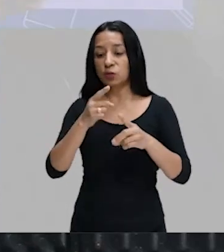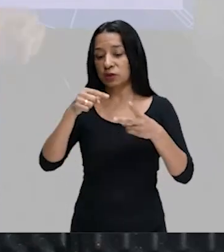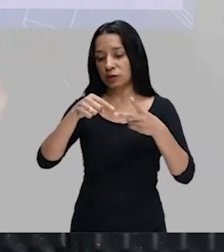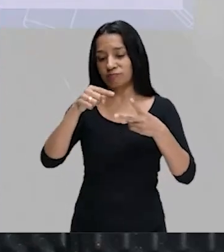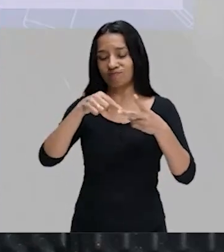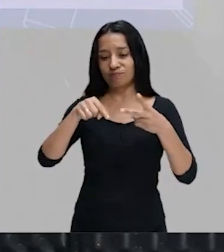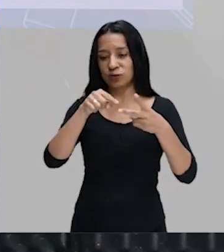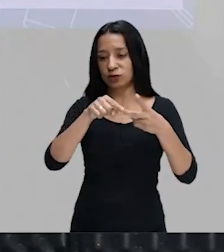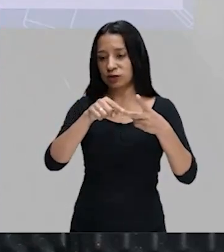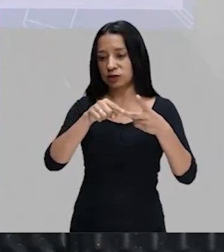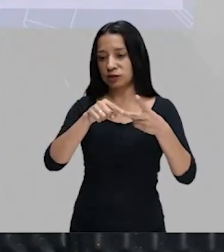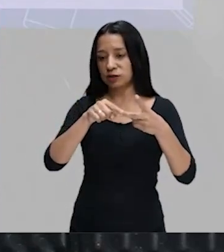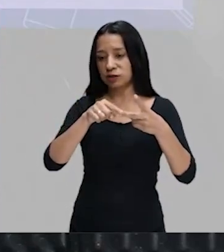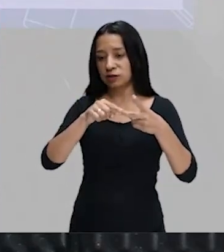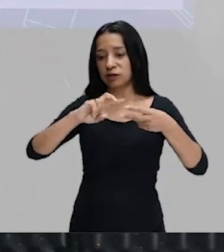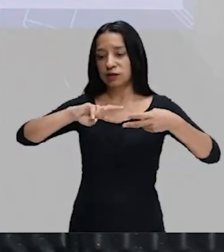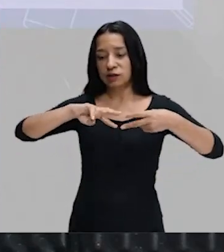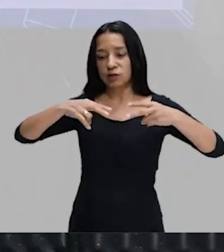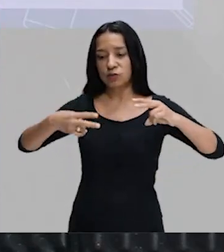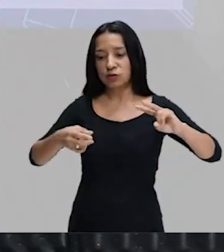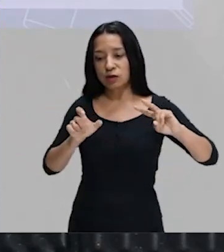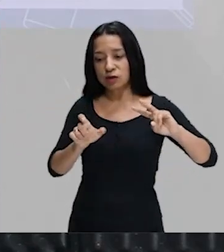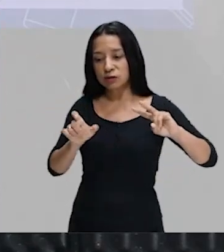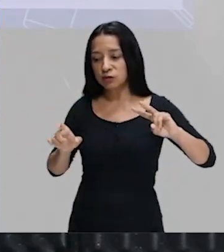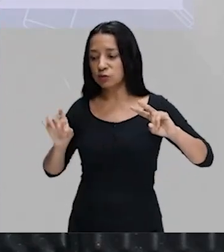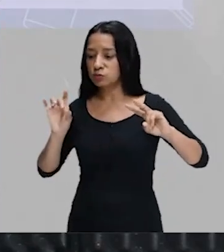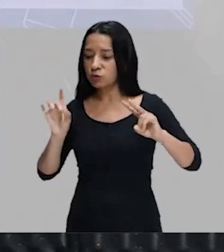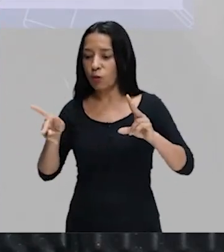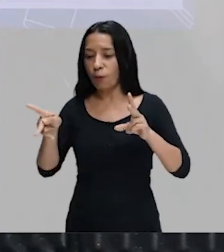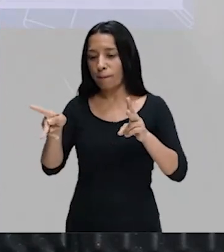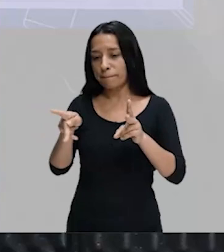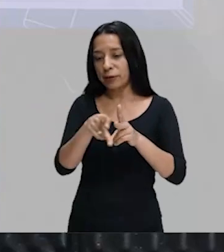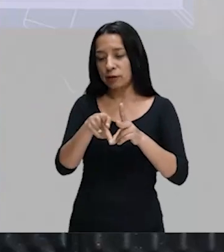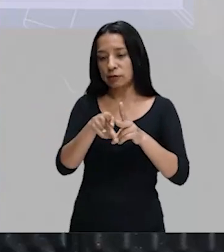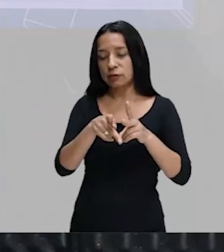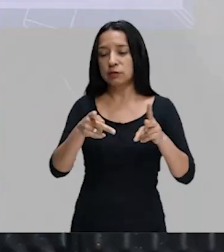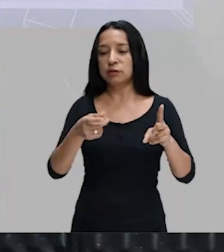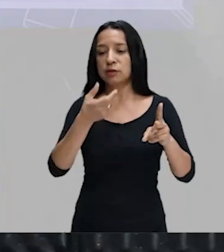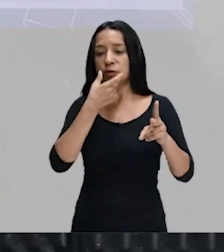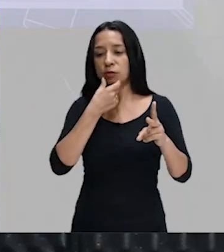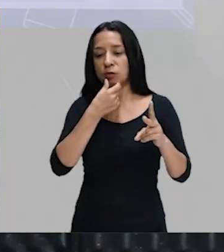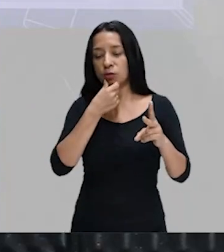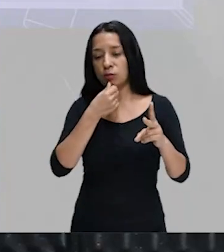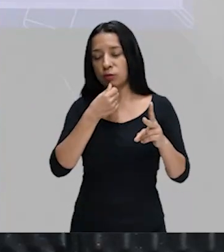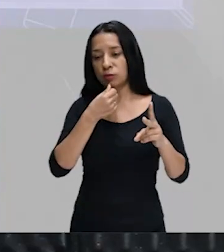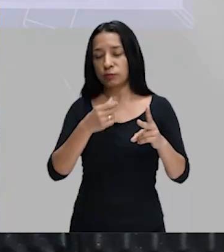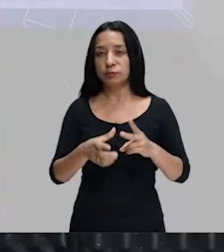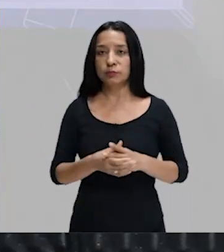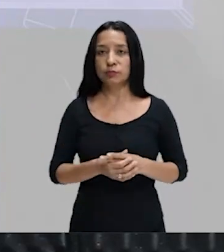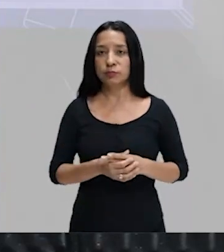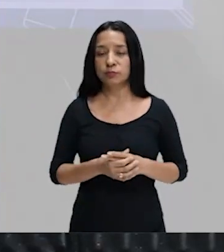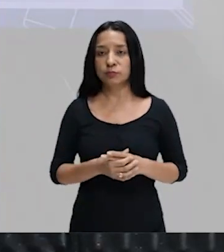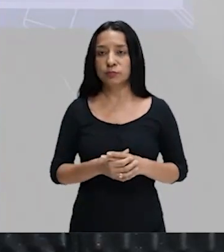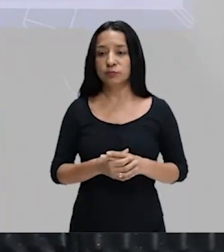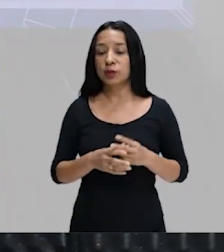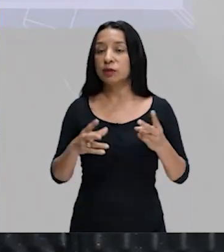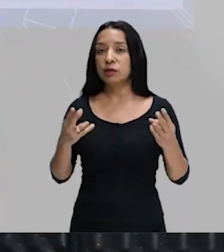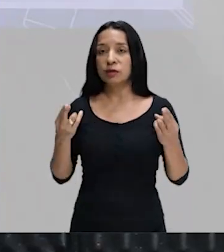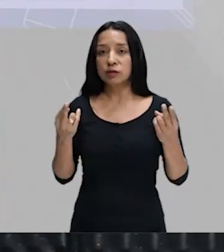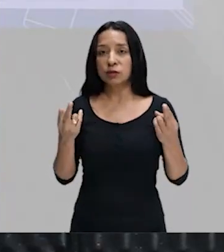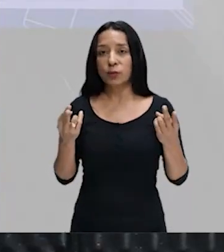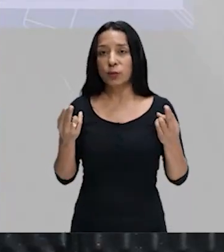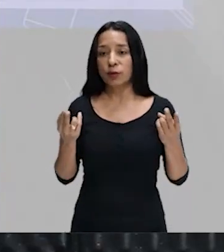homóloga, são genes exclusivos do sexo masculino. Ok? Da mesma